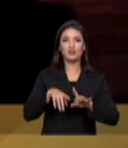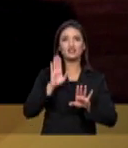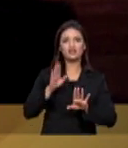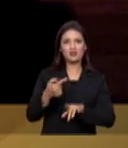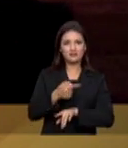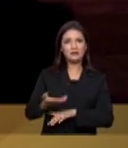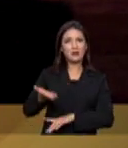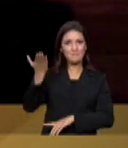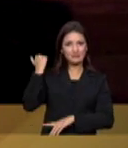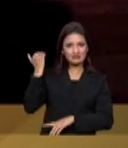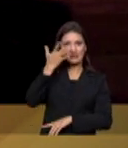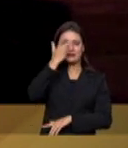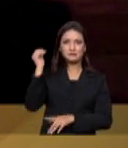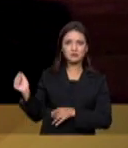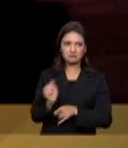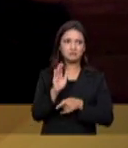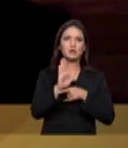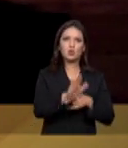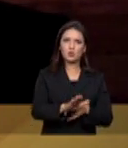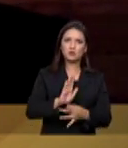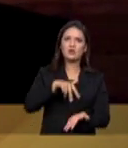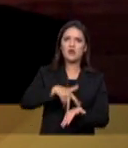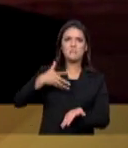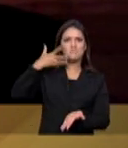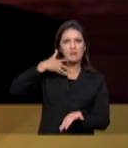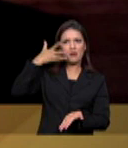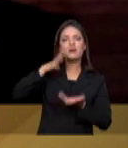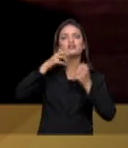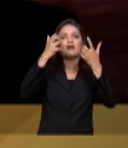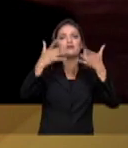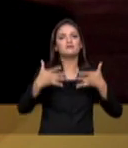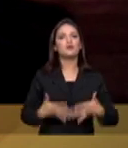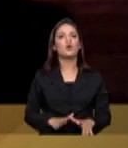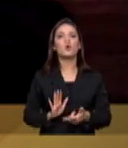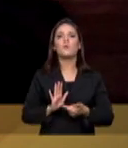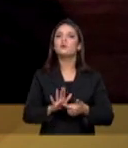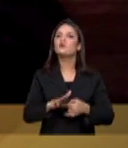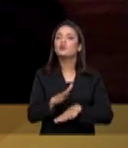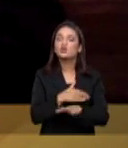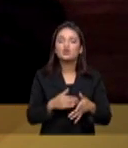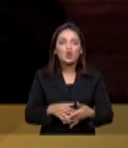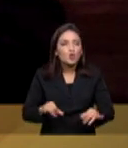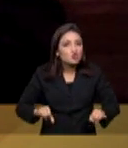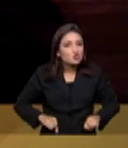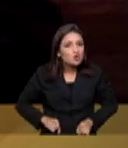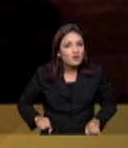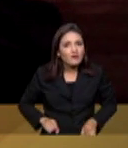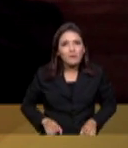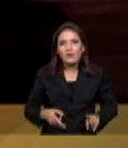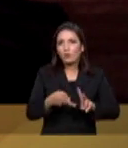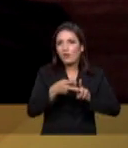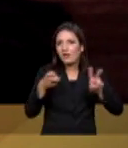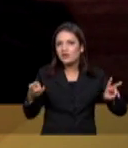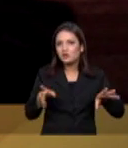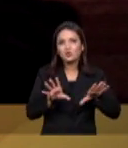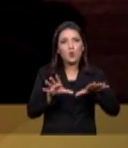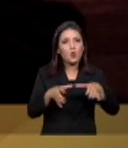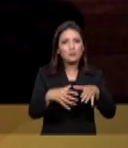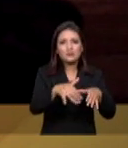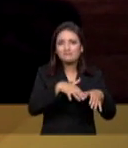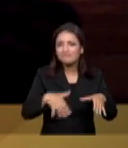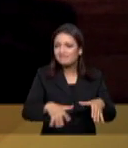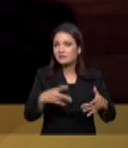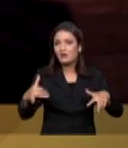amiticuri muito bem definir ar podes as mazelas das quais índios e comunidade